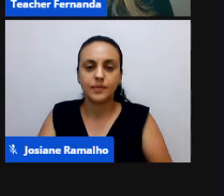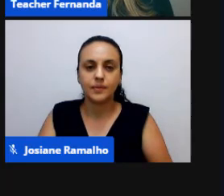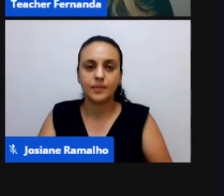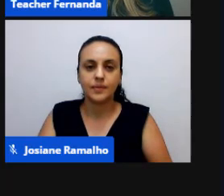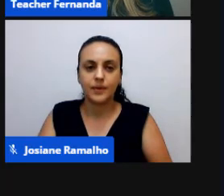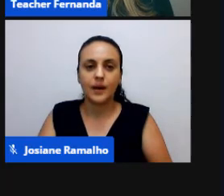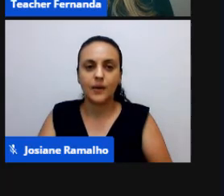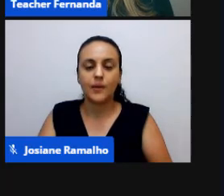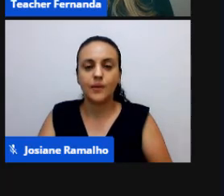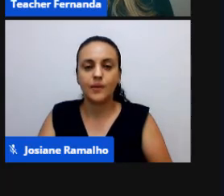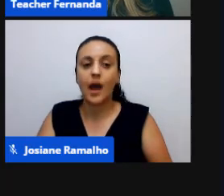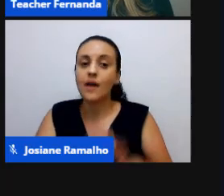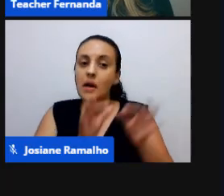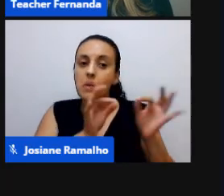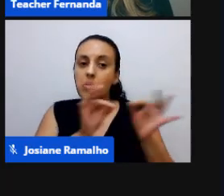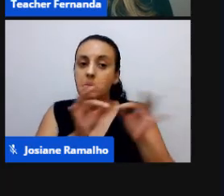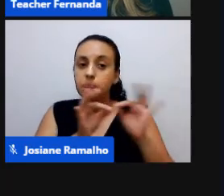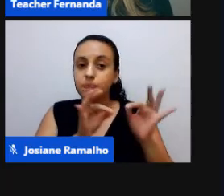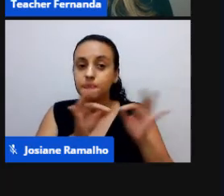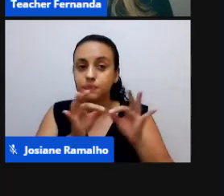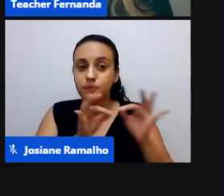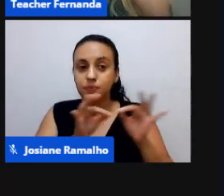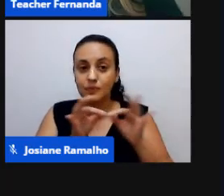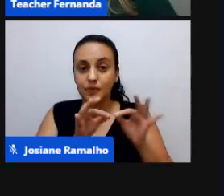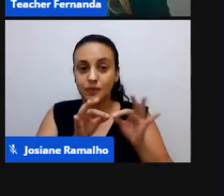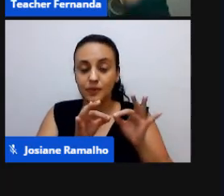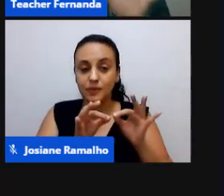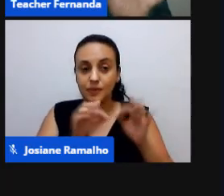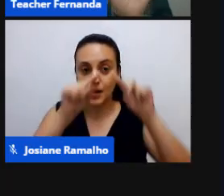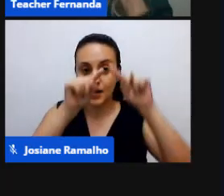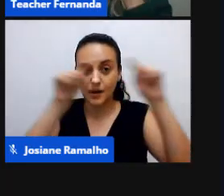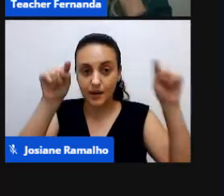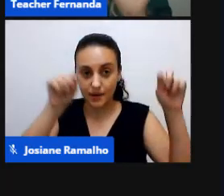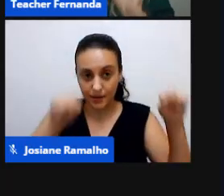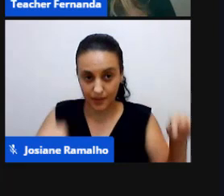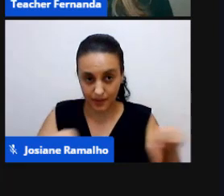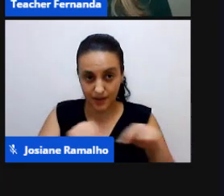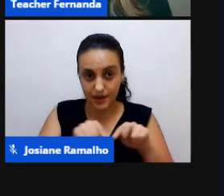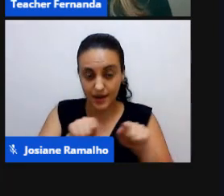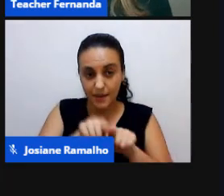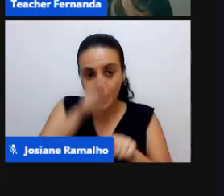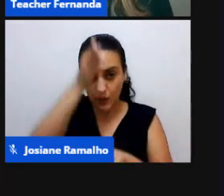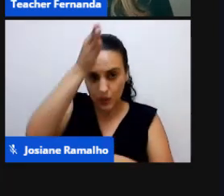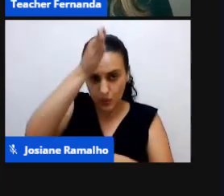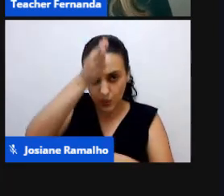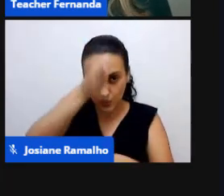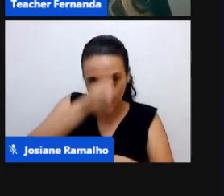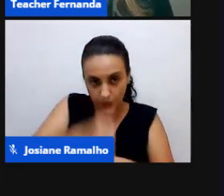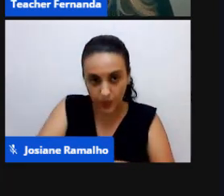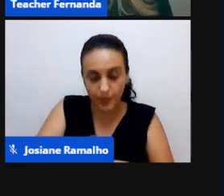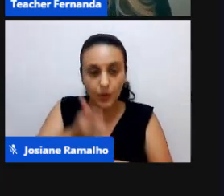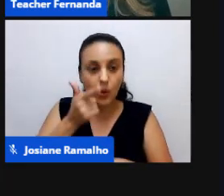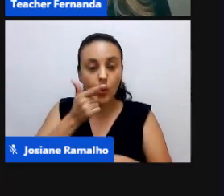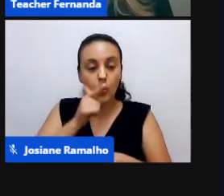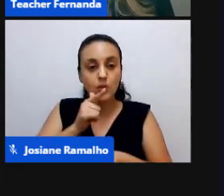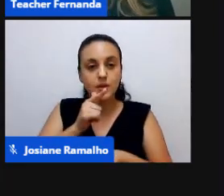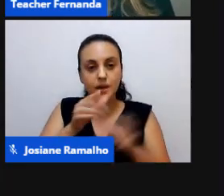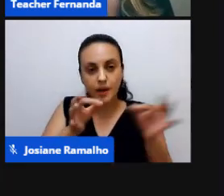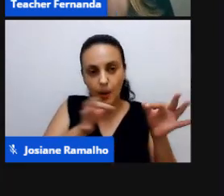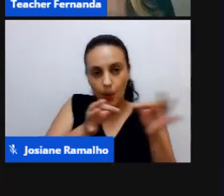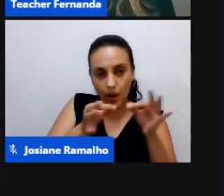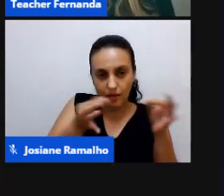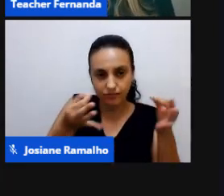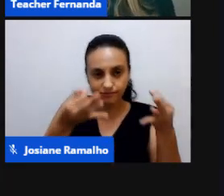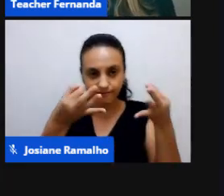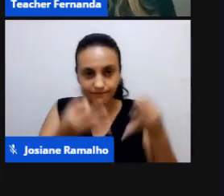bordas aparecem e no meio também aparece uma linha. Então, eu enquadrei esse texto bem no centro da minha imagem. Ah, mas esse título também